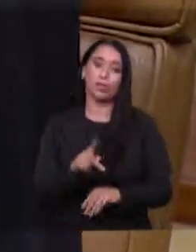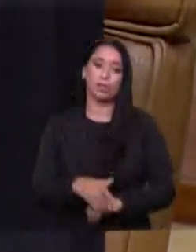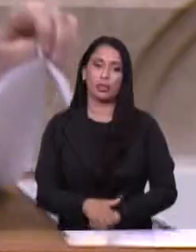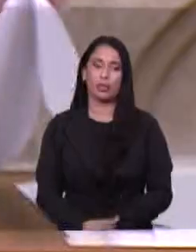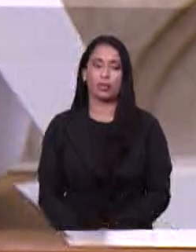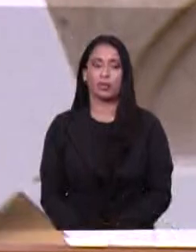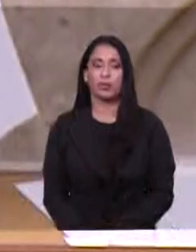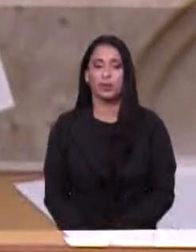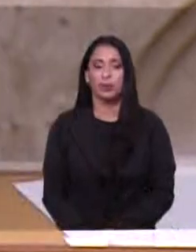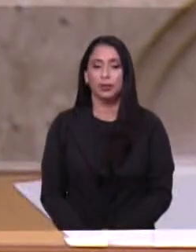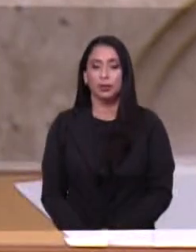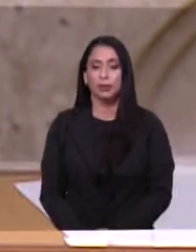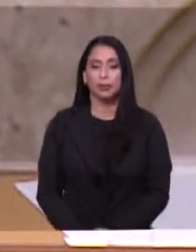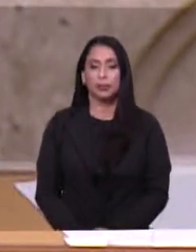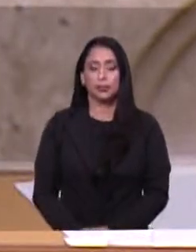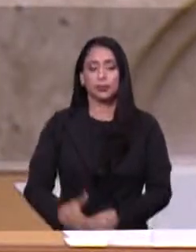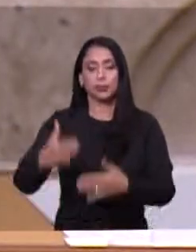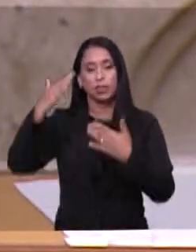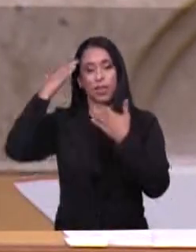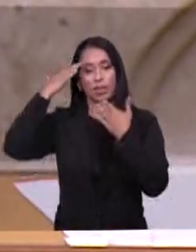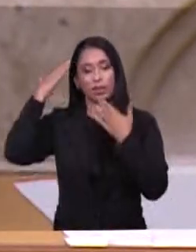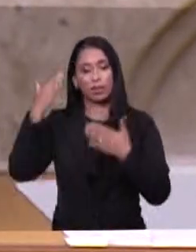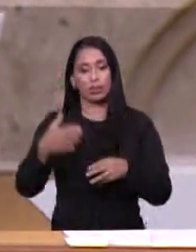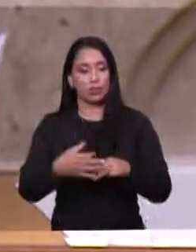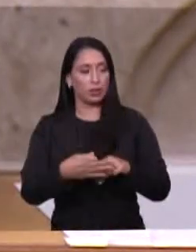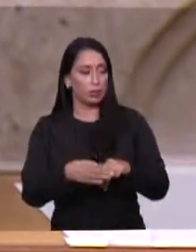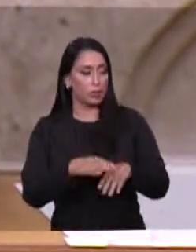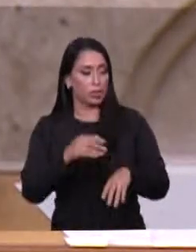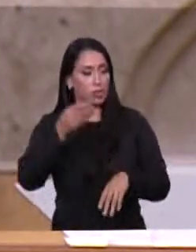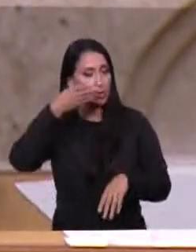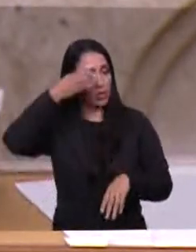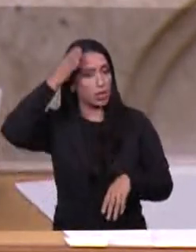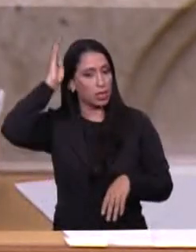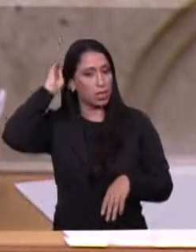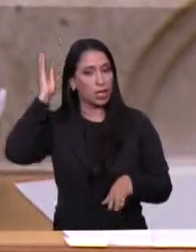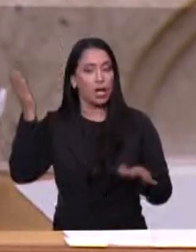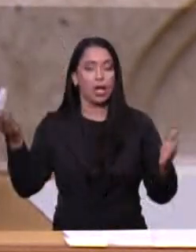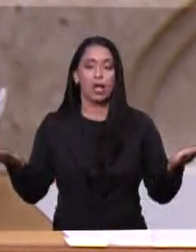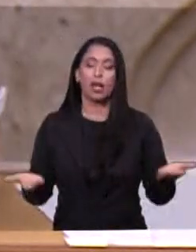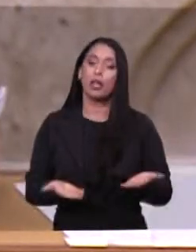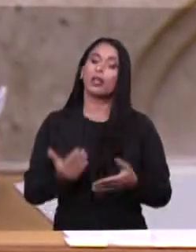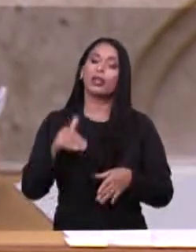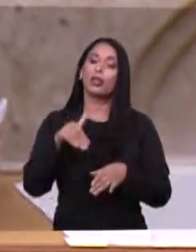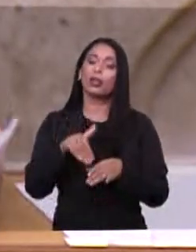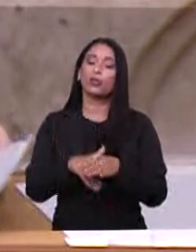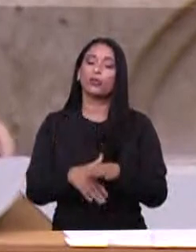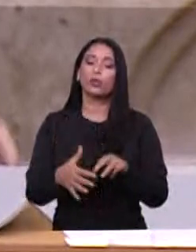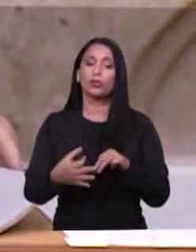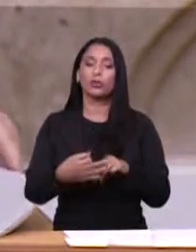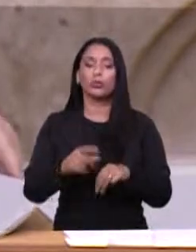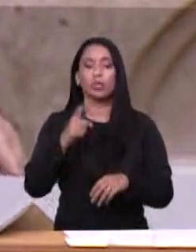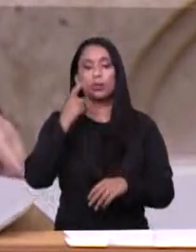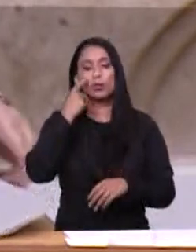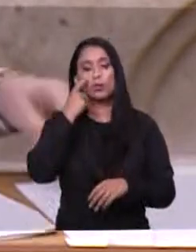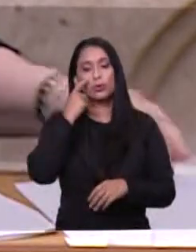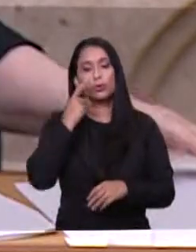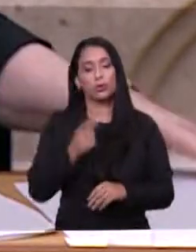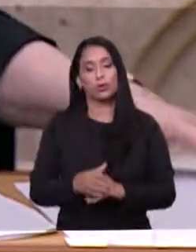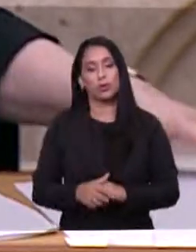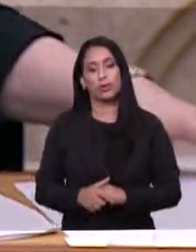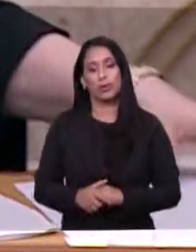presidente. Agradeço ao ministro Cristiano Zanin. Colho o voto do ministro Nunes Marques.